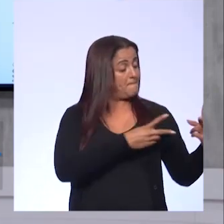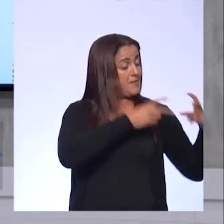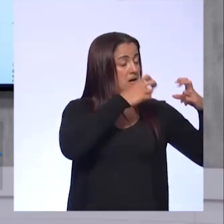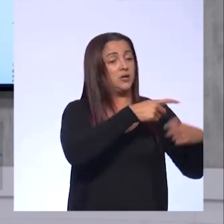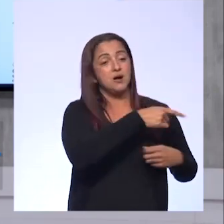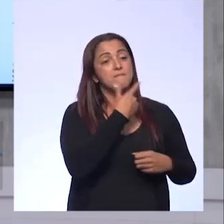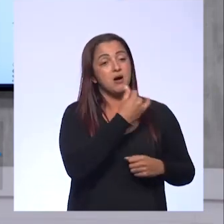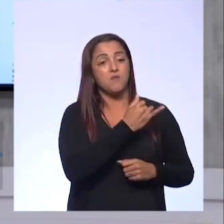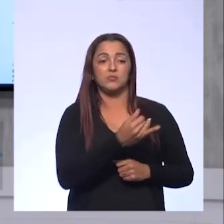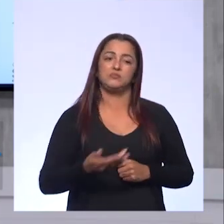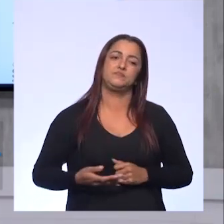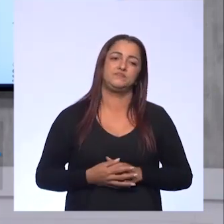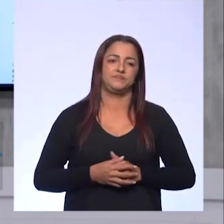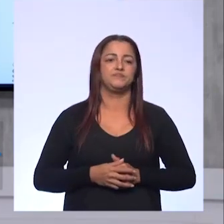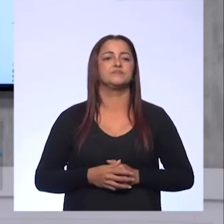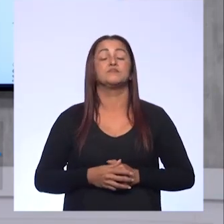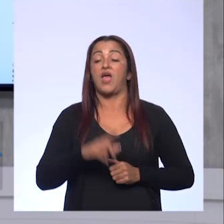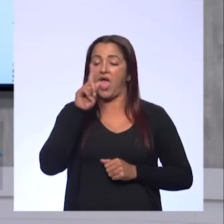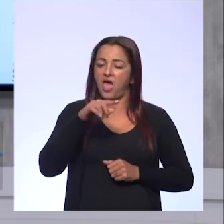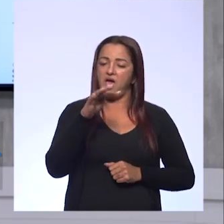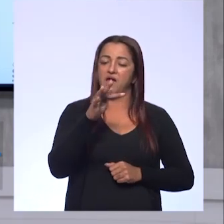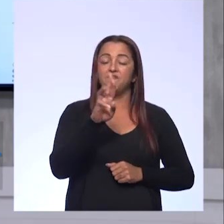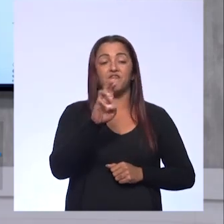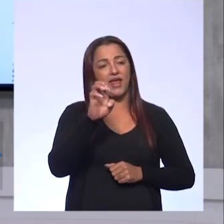distintas frequência